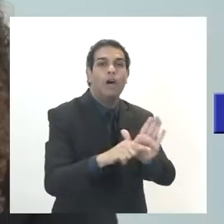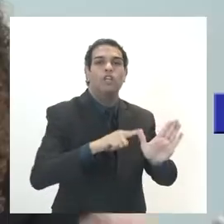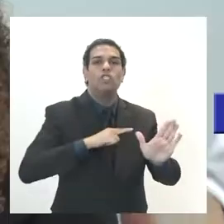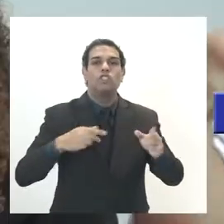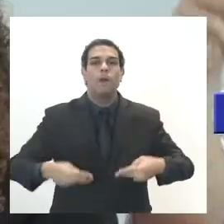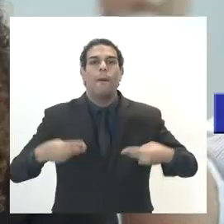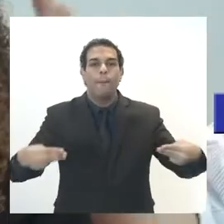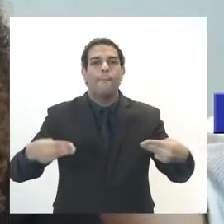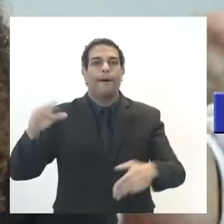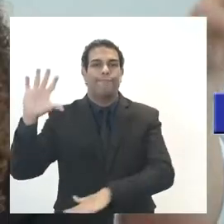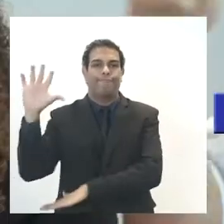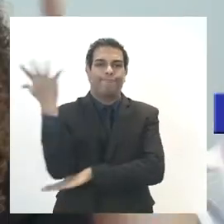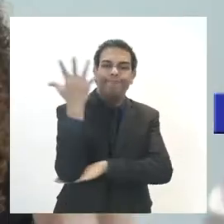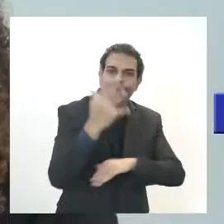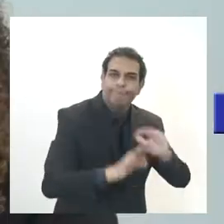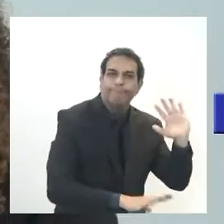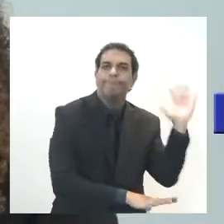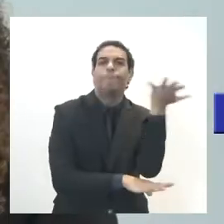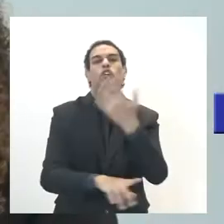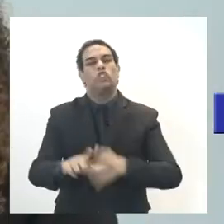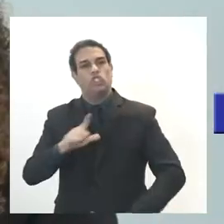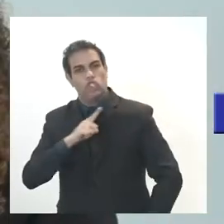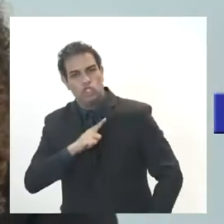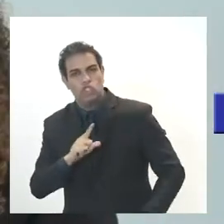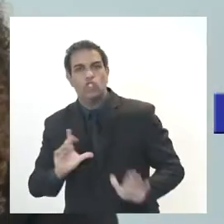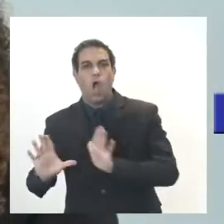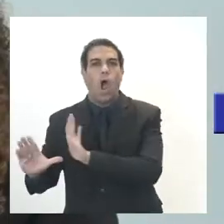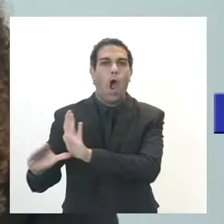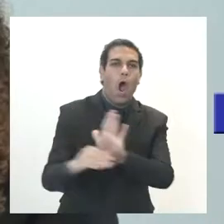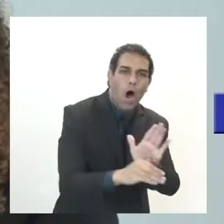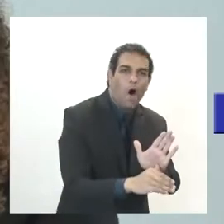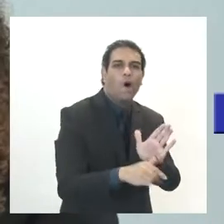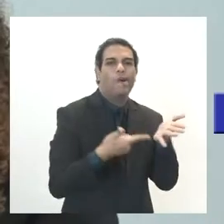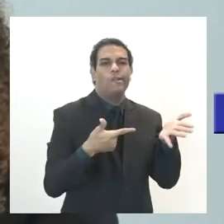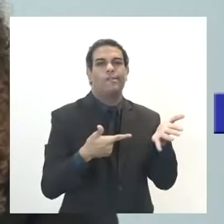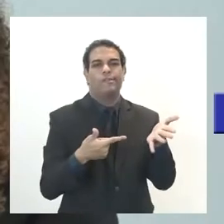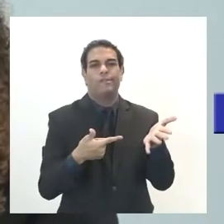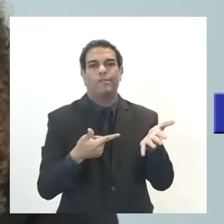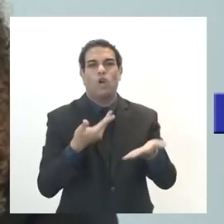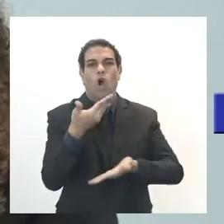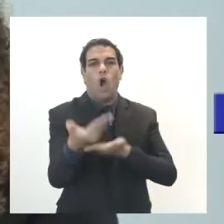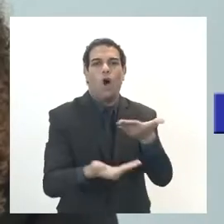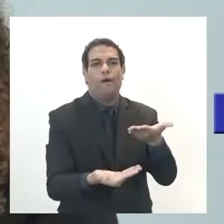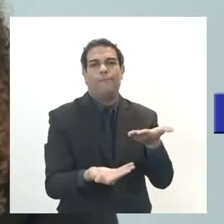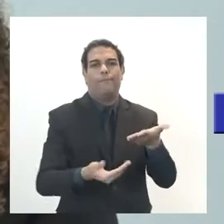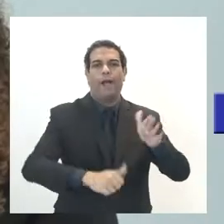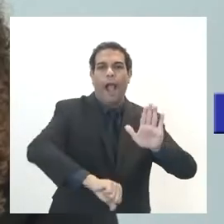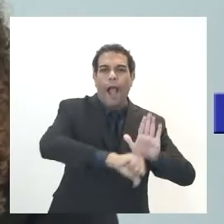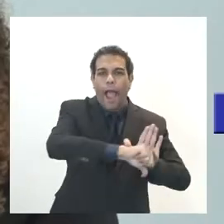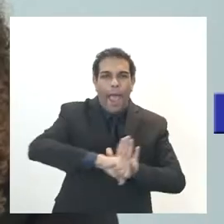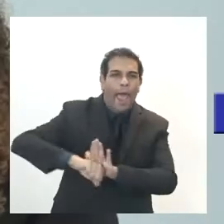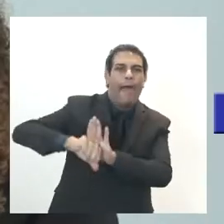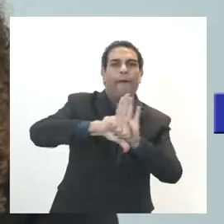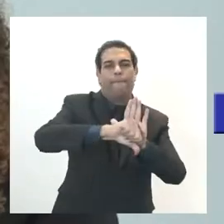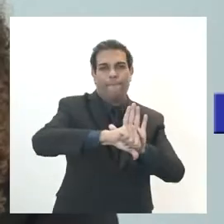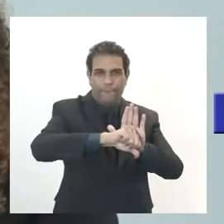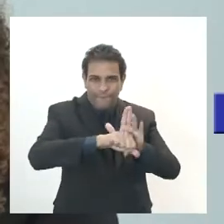não é com esquema de extração e exportação ilegal de